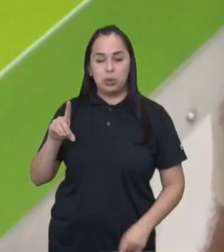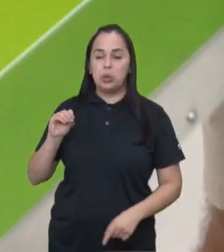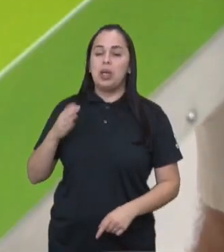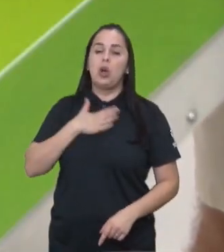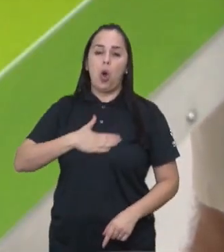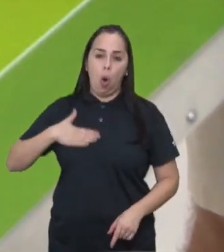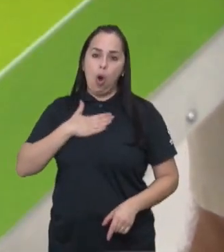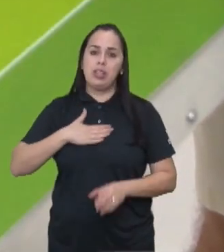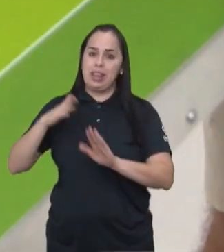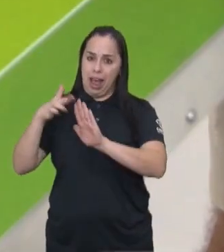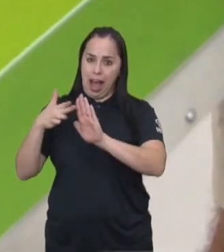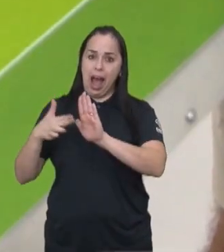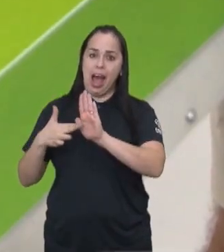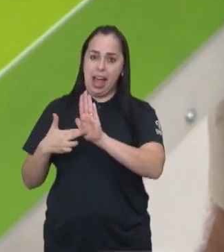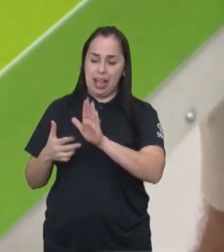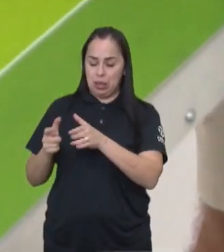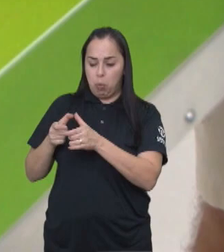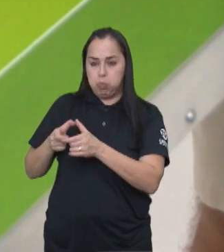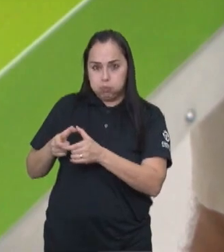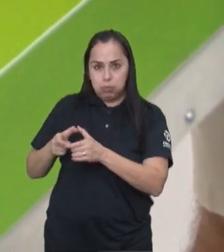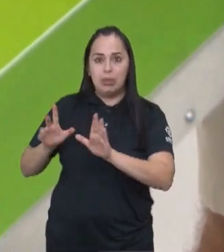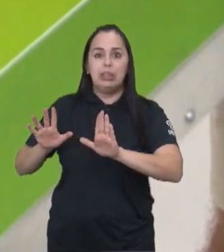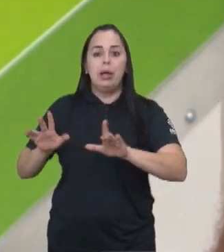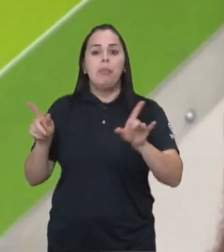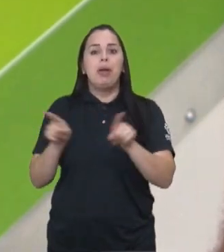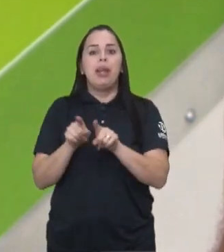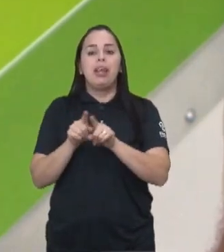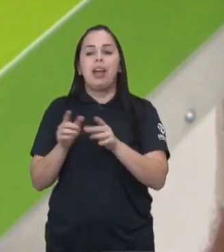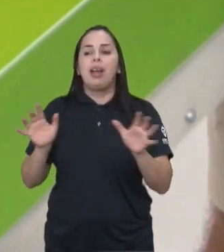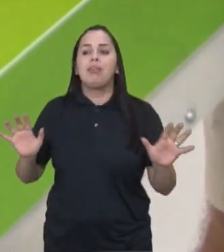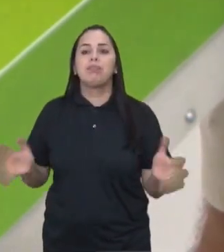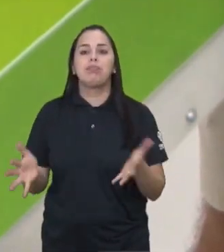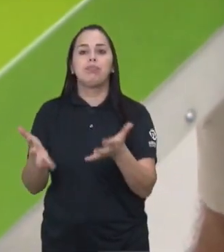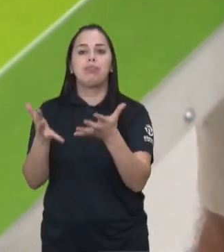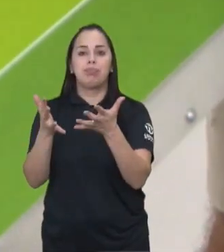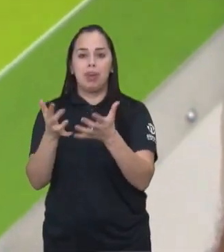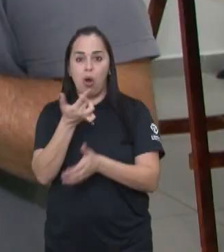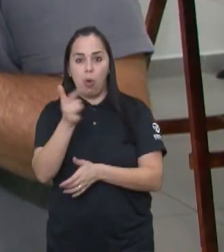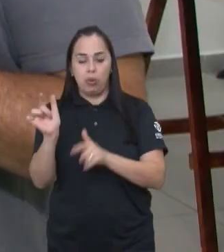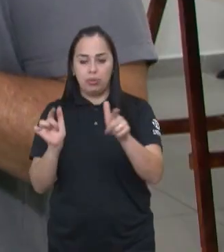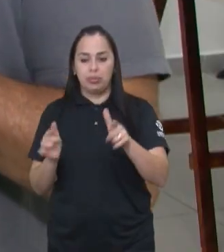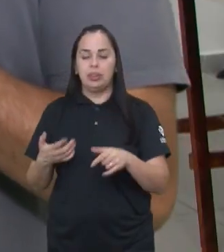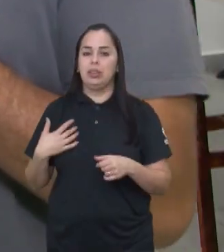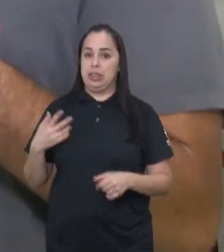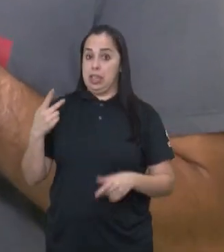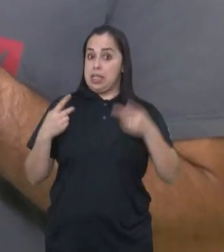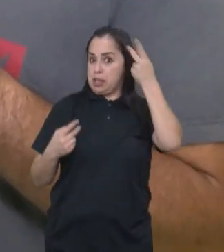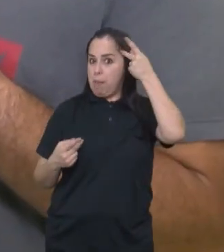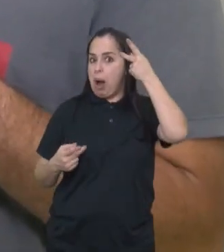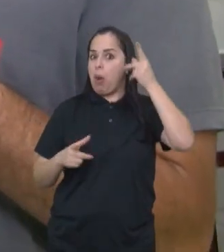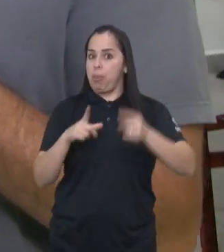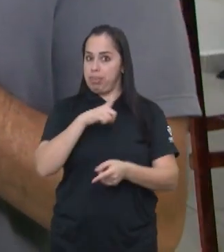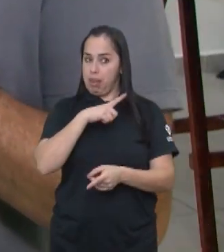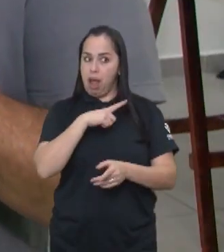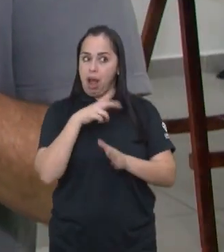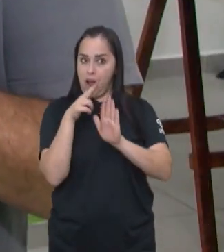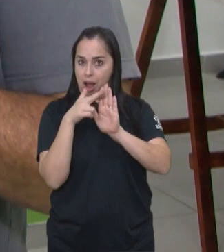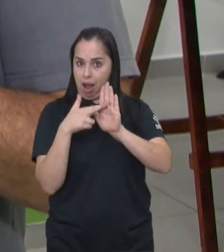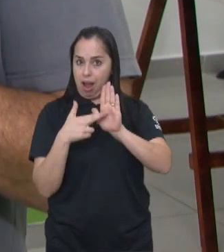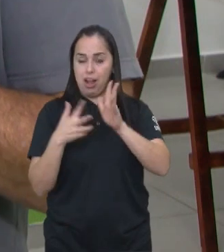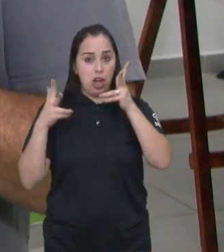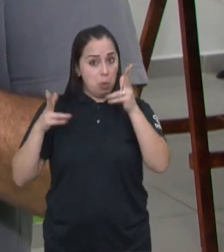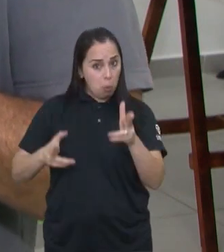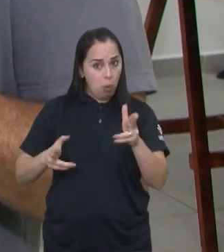e quer agora formar um grupo maior também para as disputas de campeonatos. O São Paulo já tem dadinho, já estão